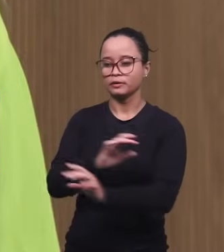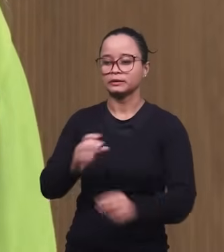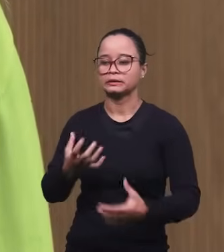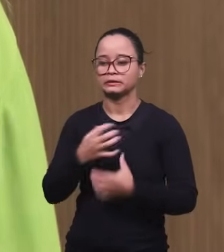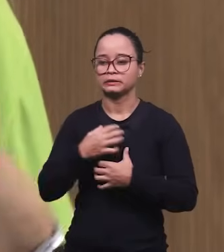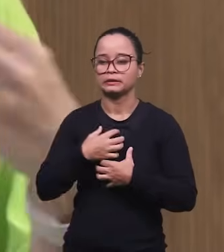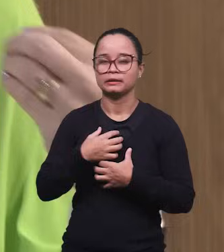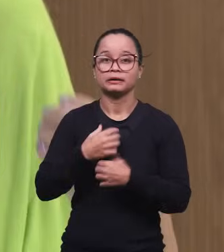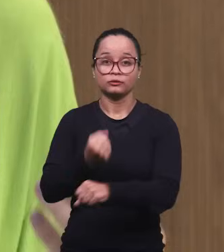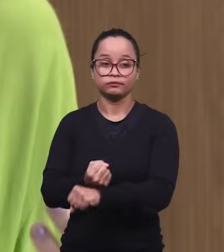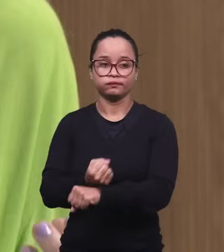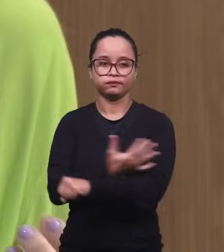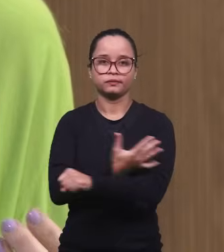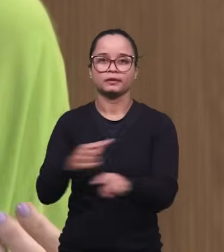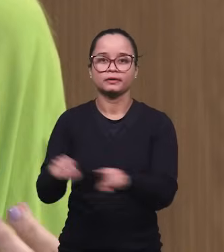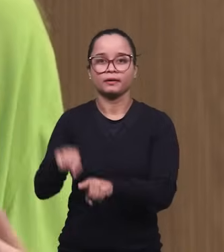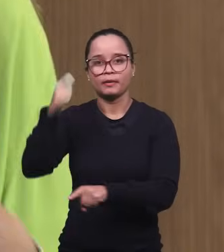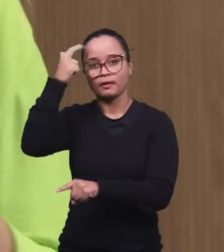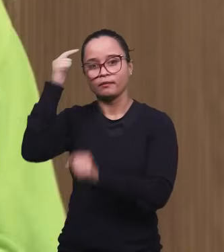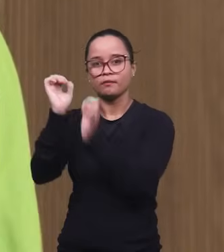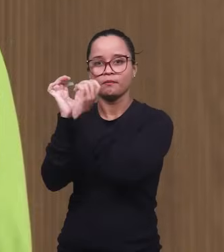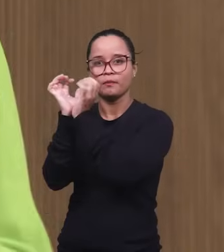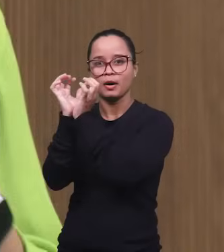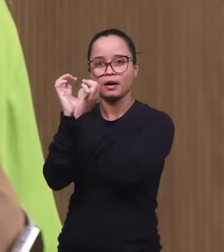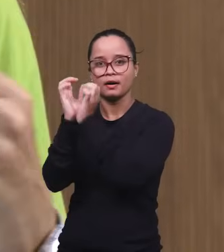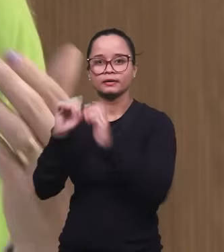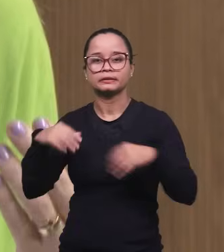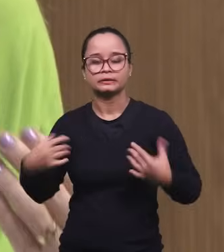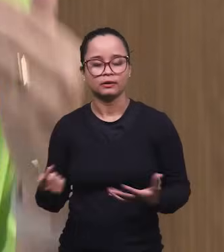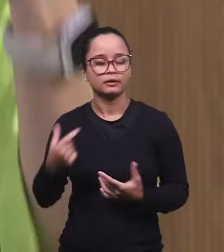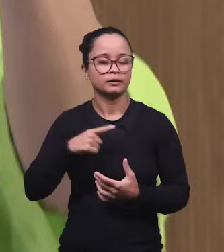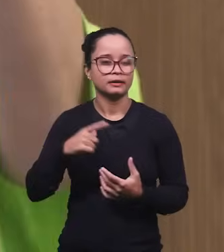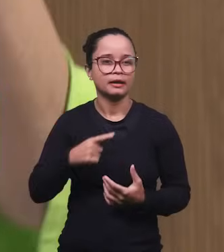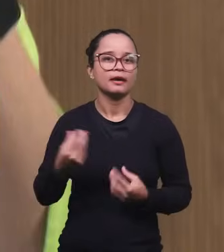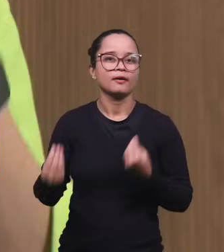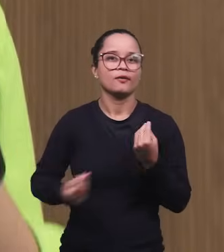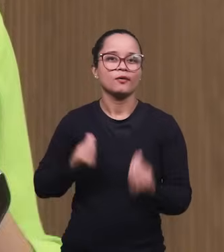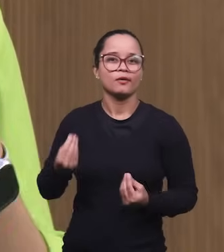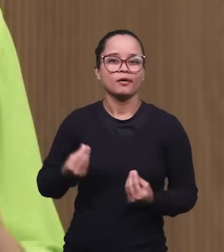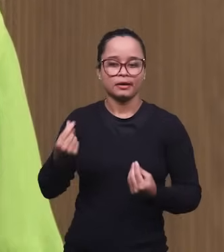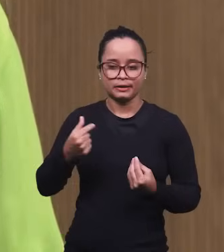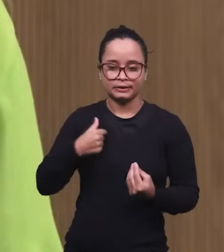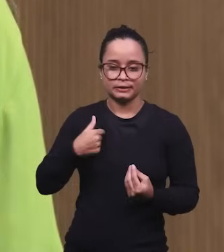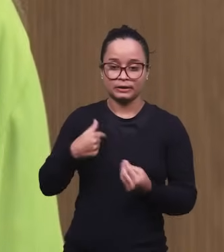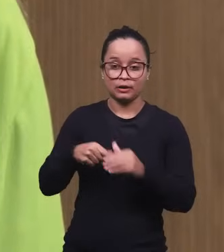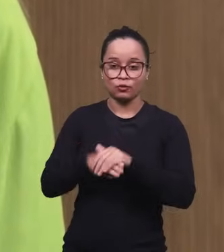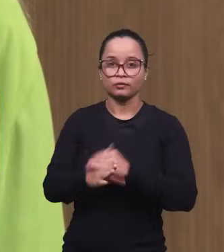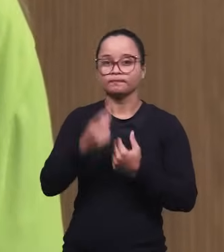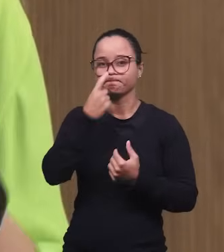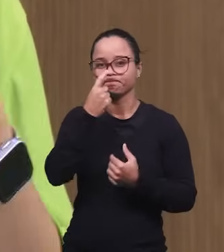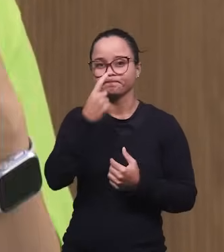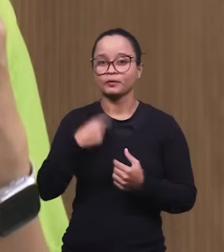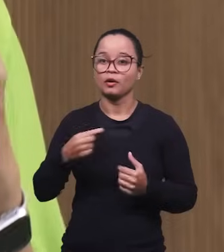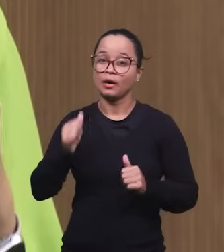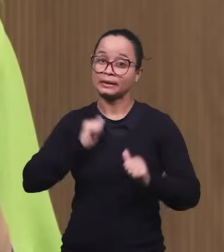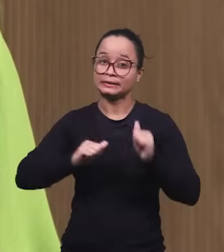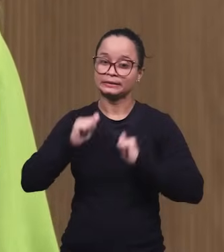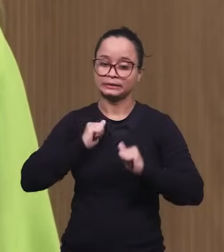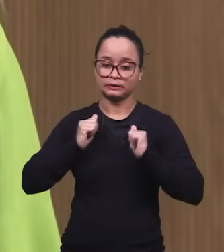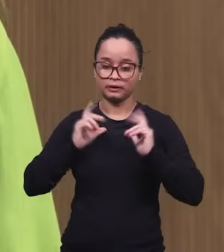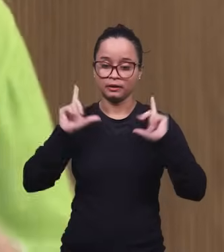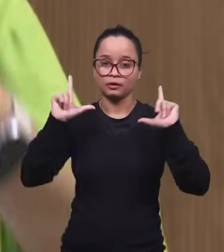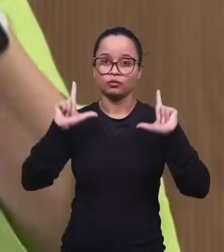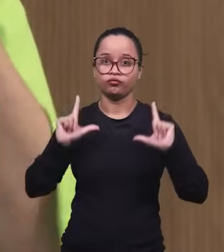preparada emocionalmente e cognitivamente. Então, ter um hábito de estudo diminui o grau de ansiedade do seu filho, torna o seu filho